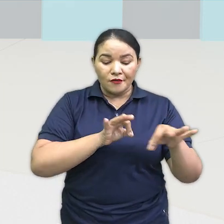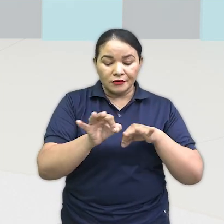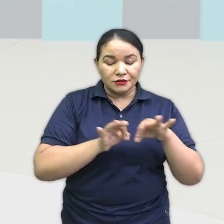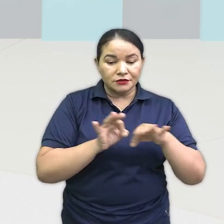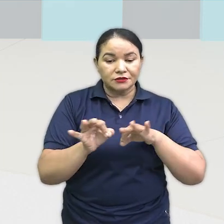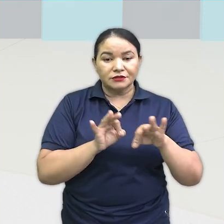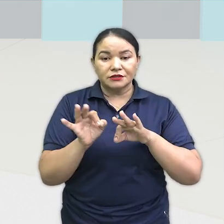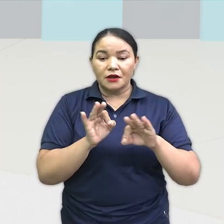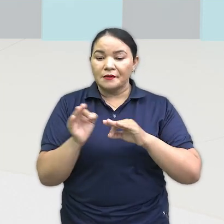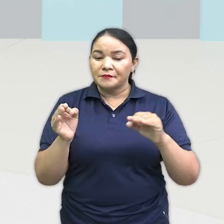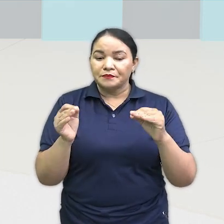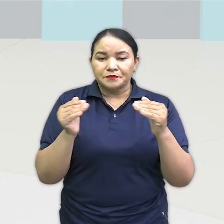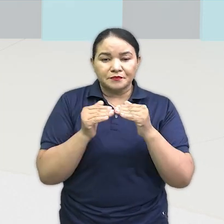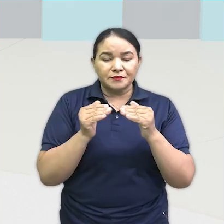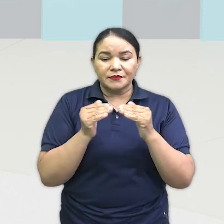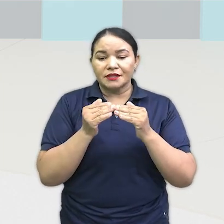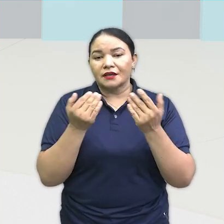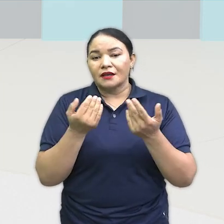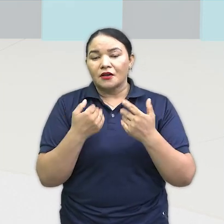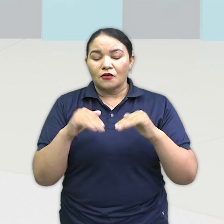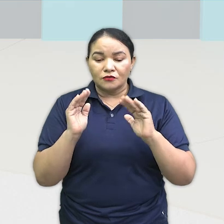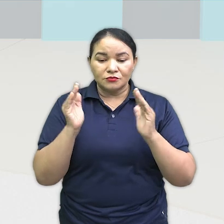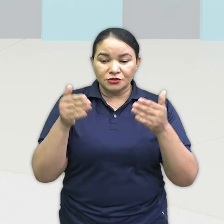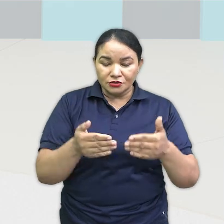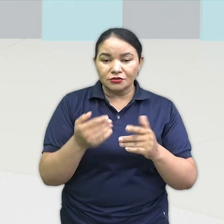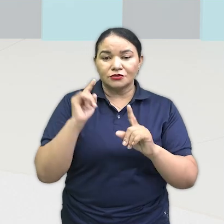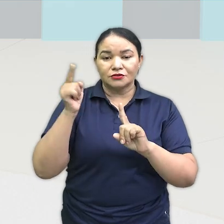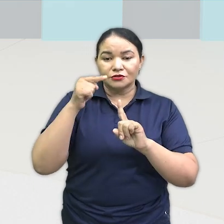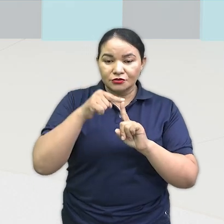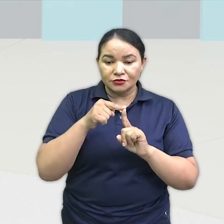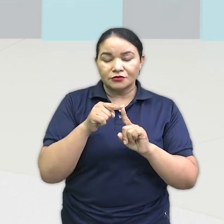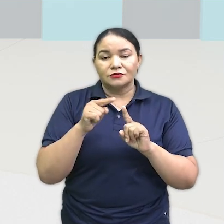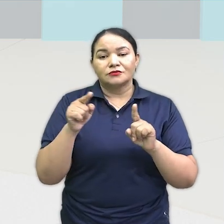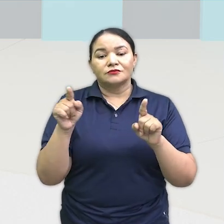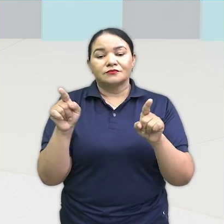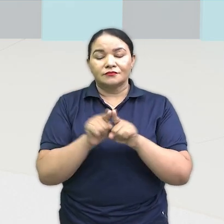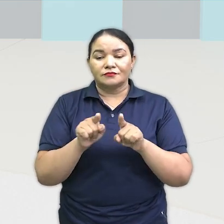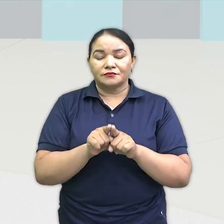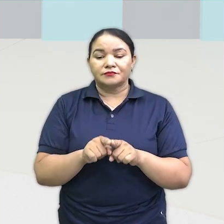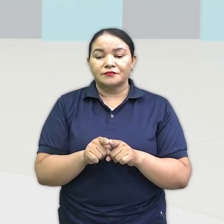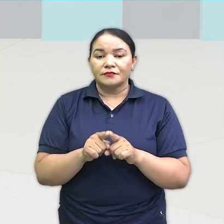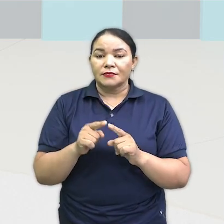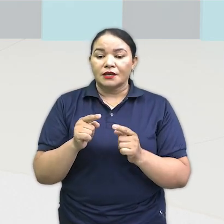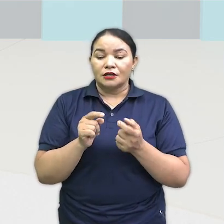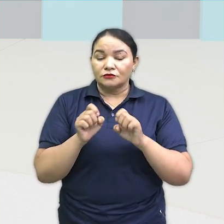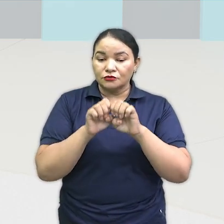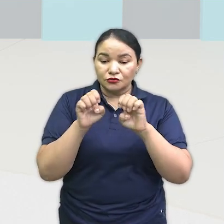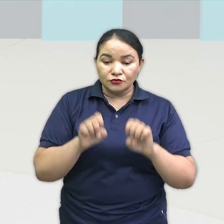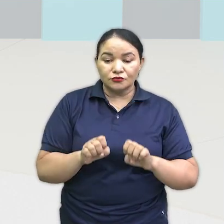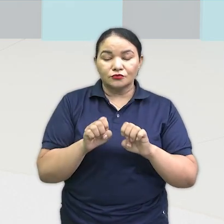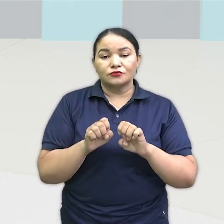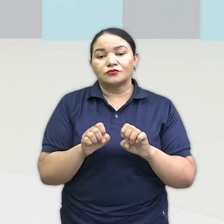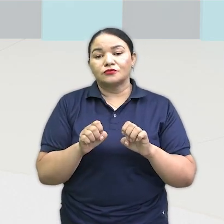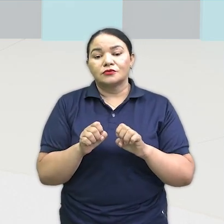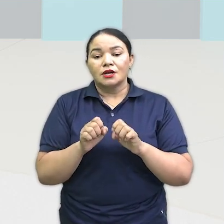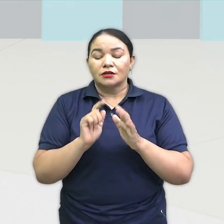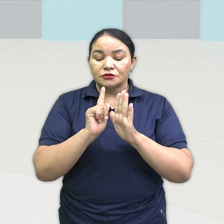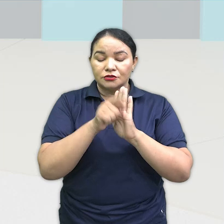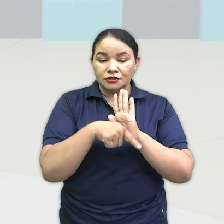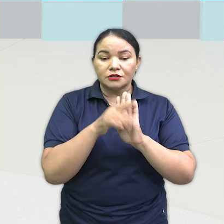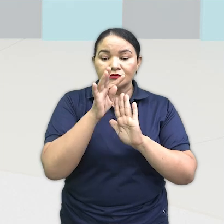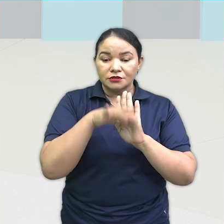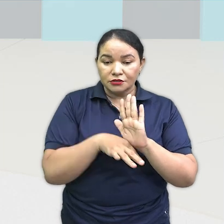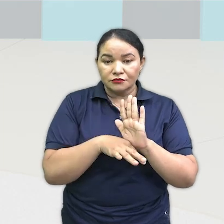sua finalidade, como nós falamos, de acordo com os seus objetivos, a sua estrutura. Gênero textual